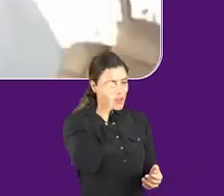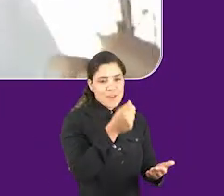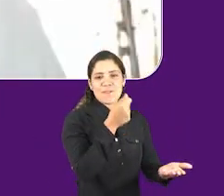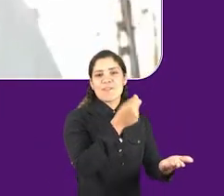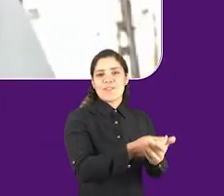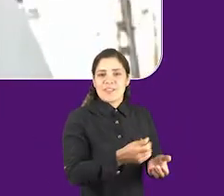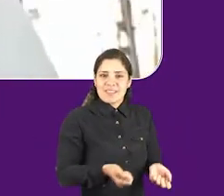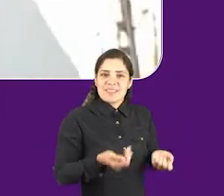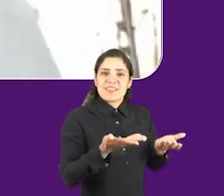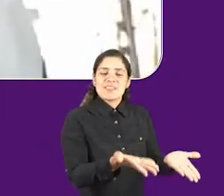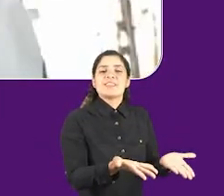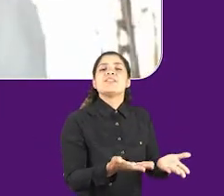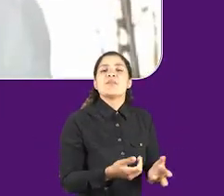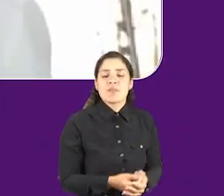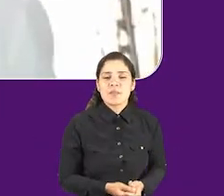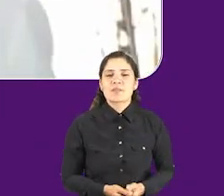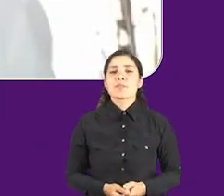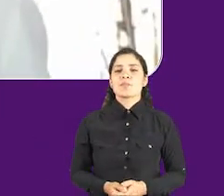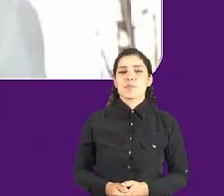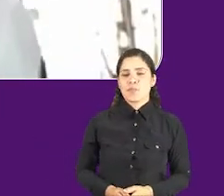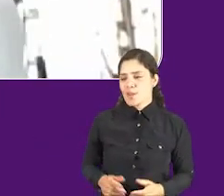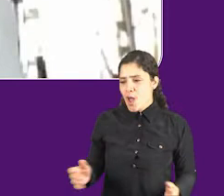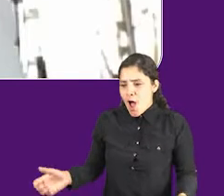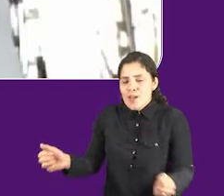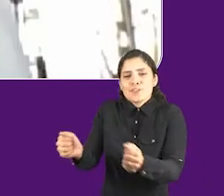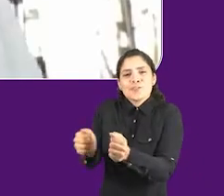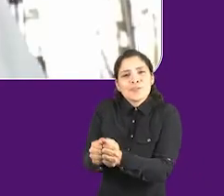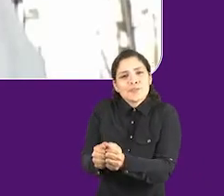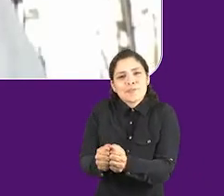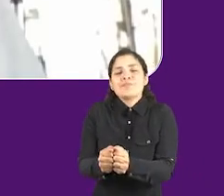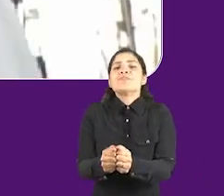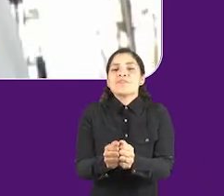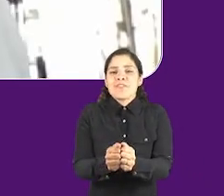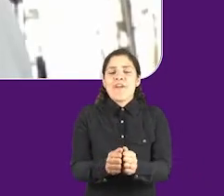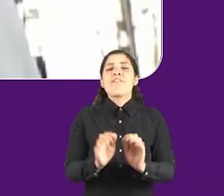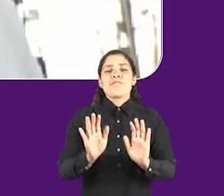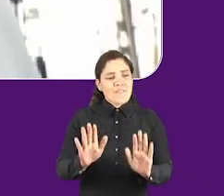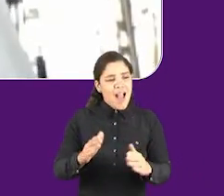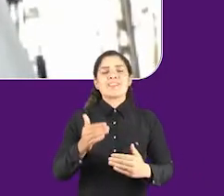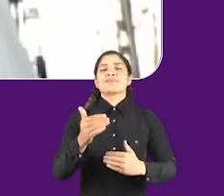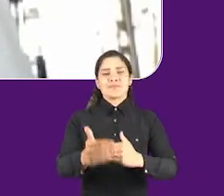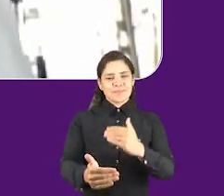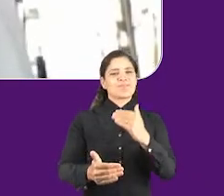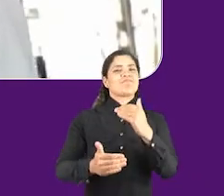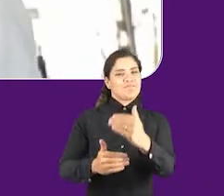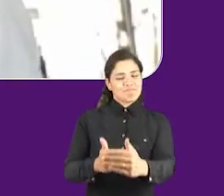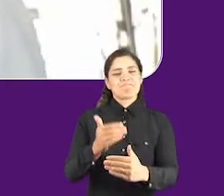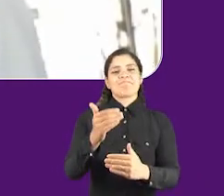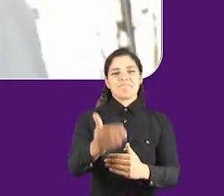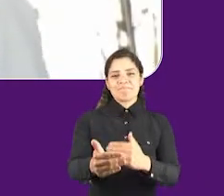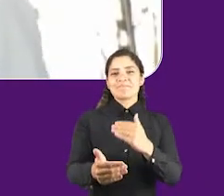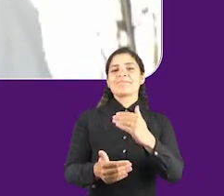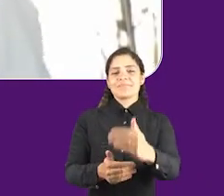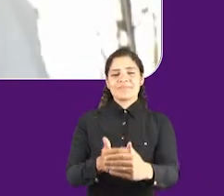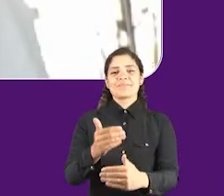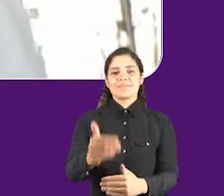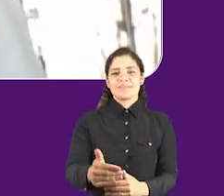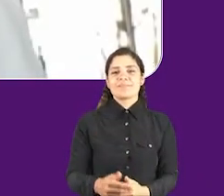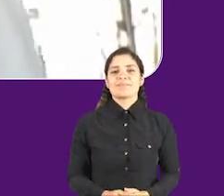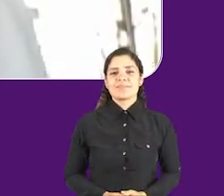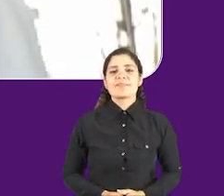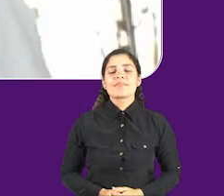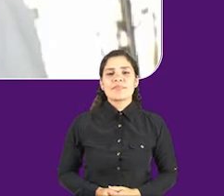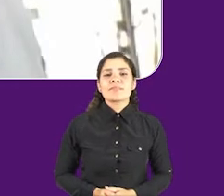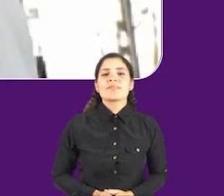colaboração e vales ou a ser dela e a minha conexão profunda a pandemia novo dá